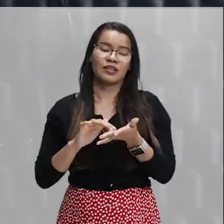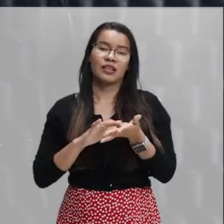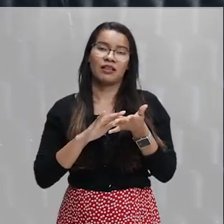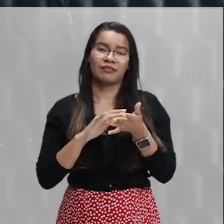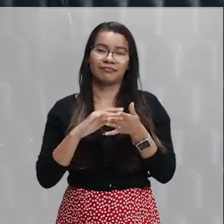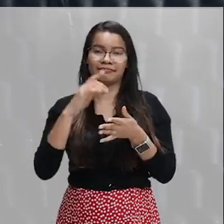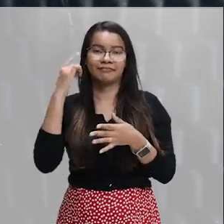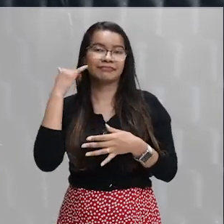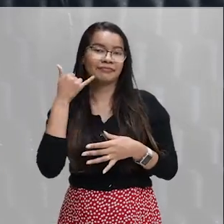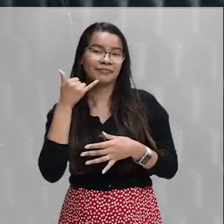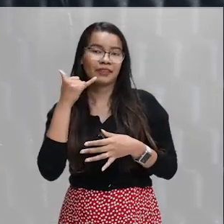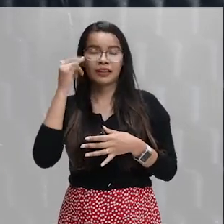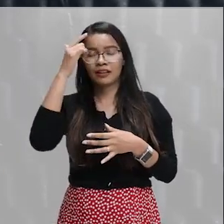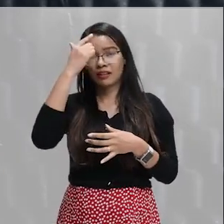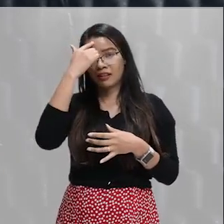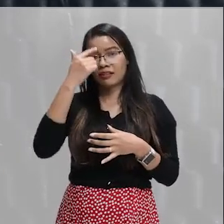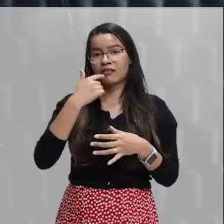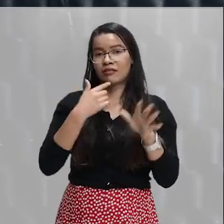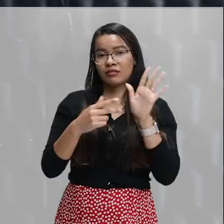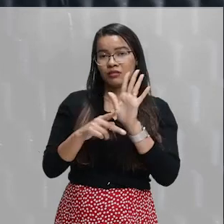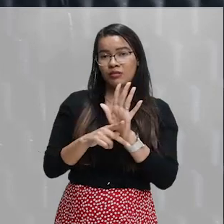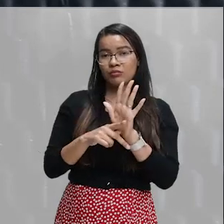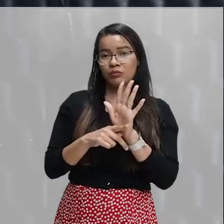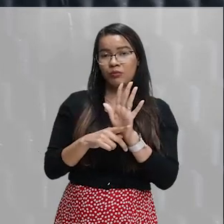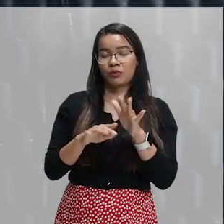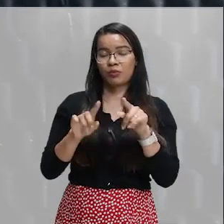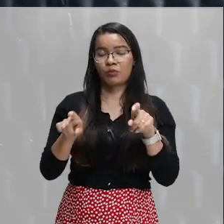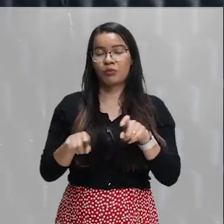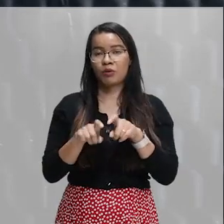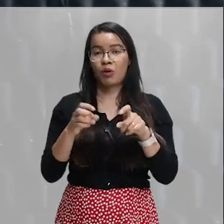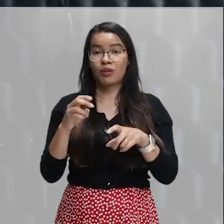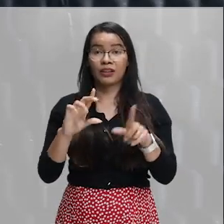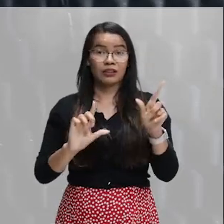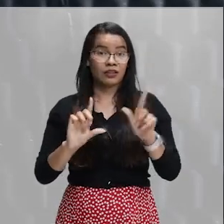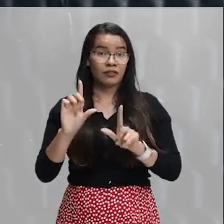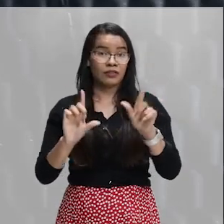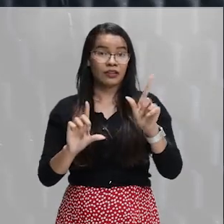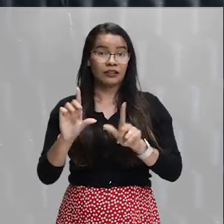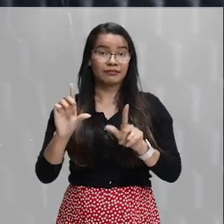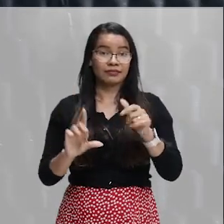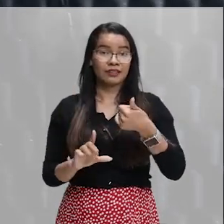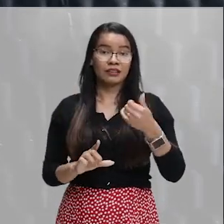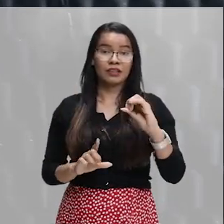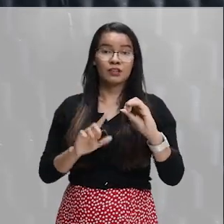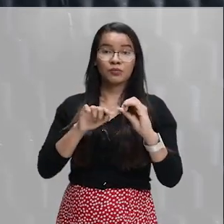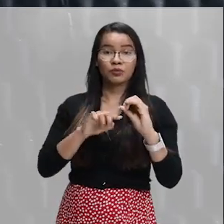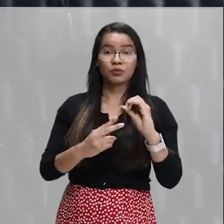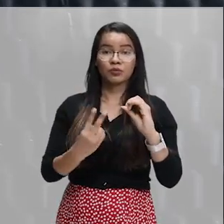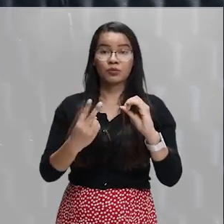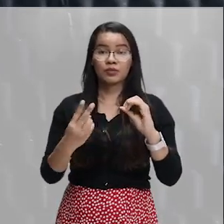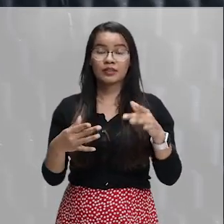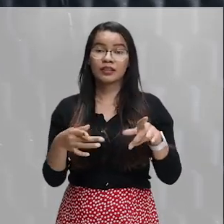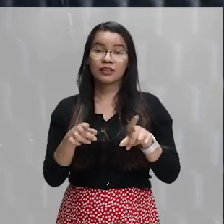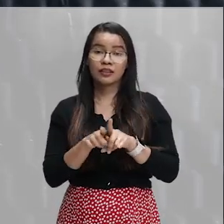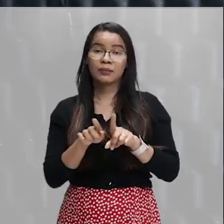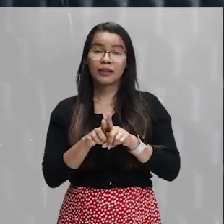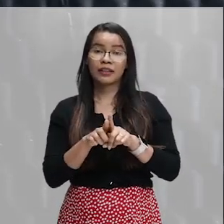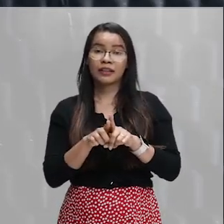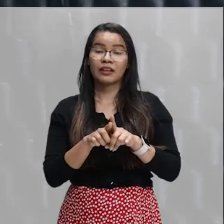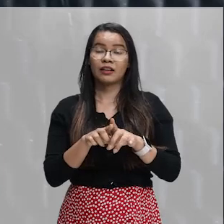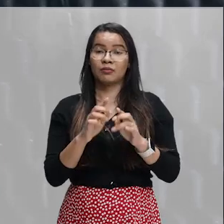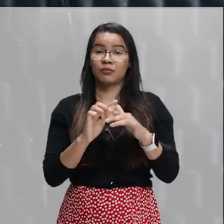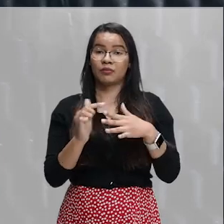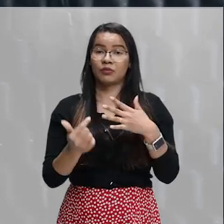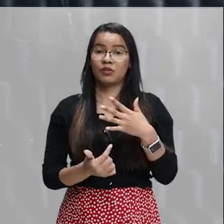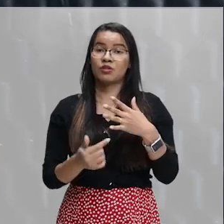né, na tela do seu smartphone, na TV Educação, aí na tela da TV, e ainda na plataforma